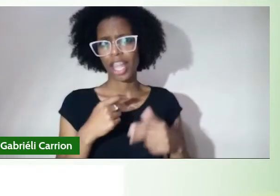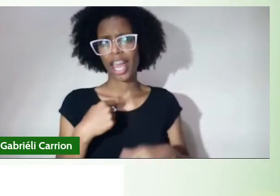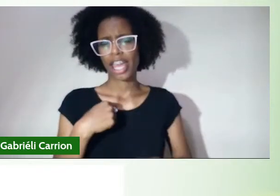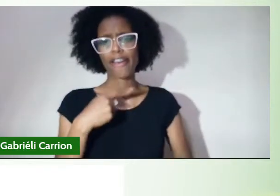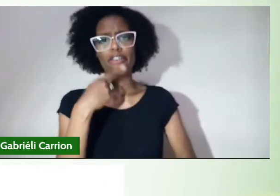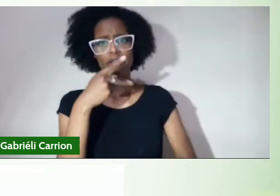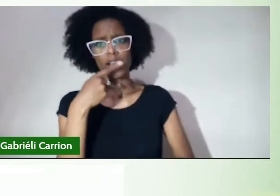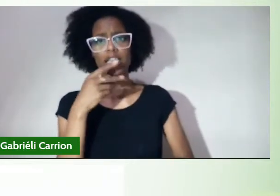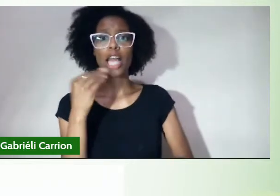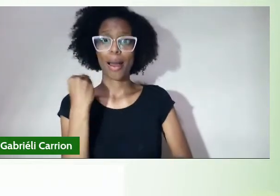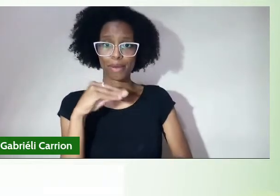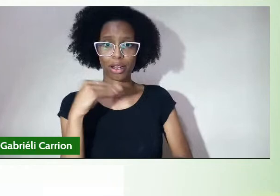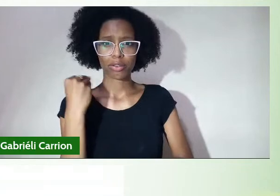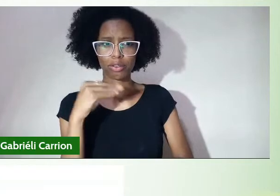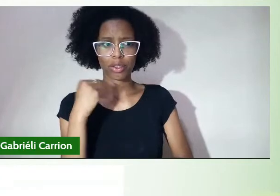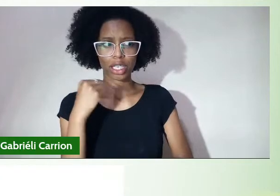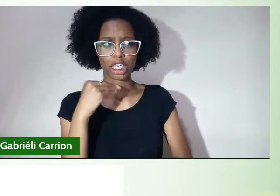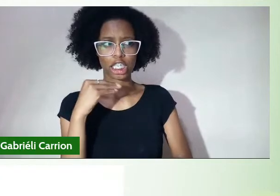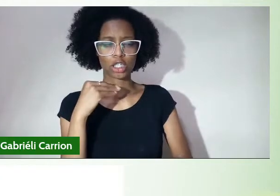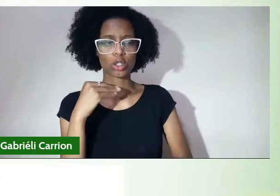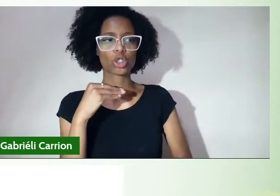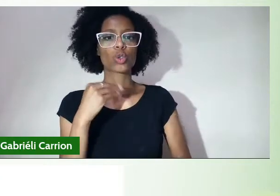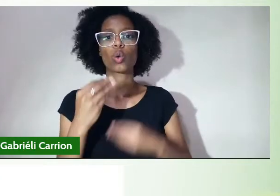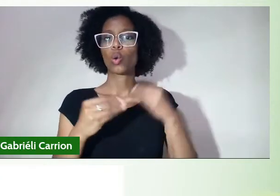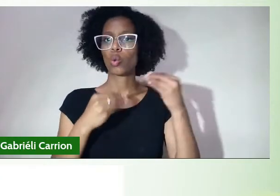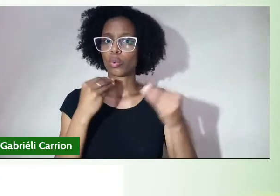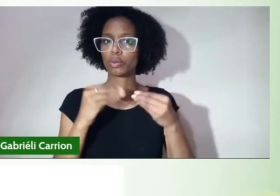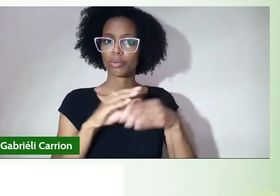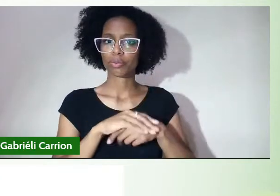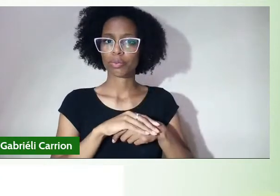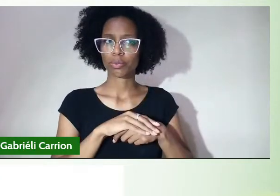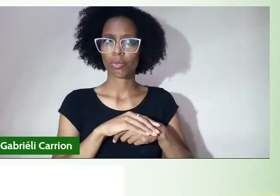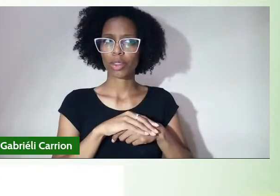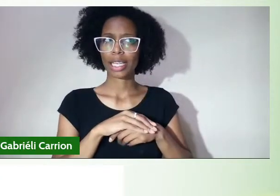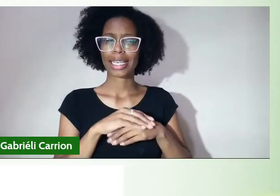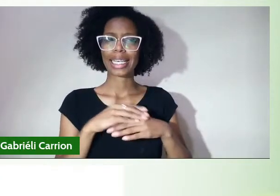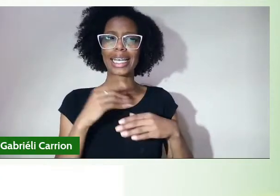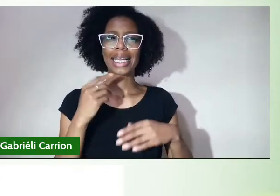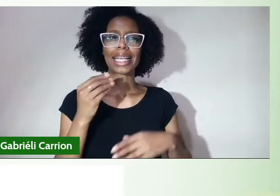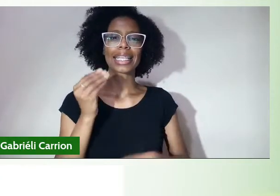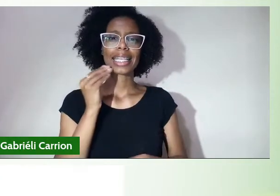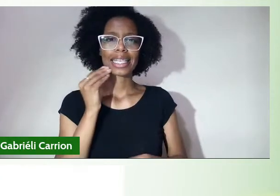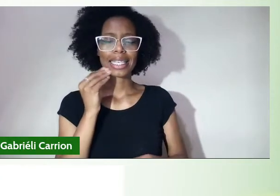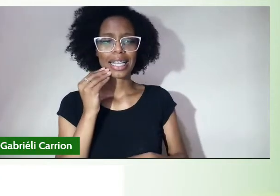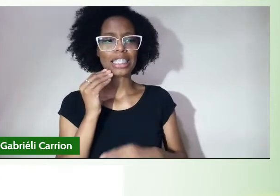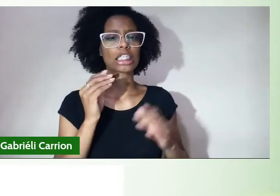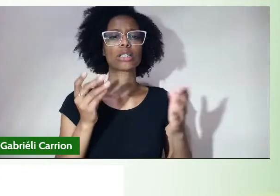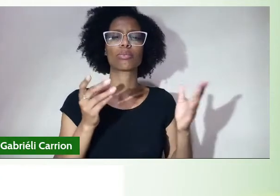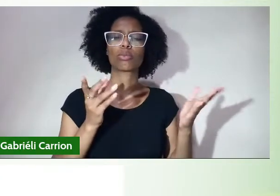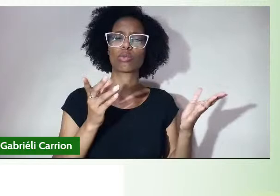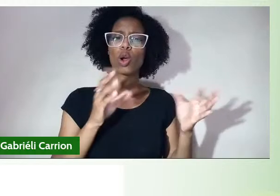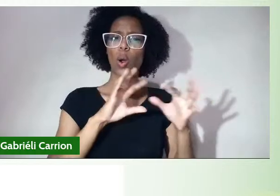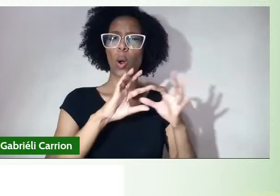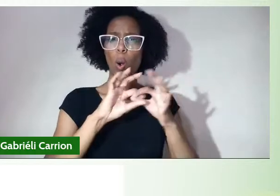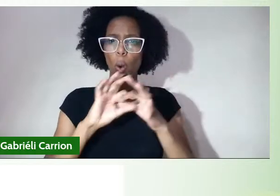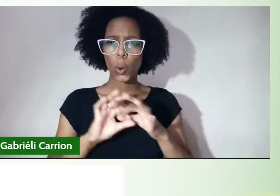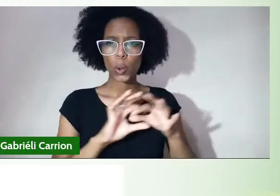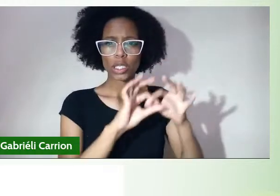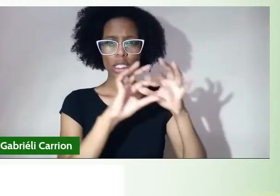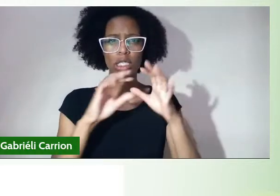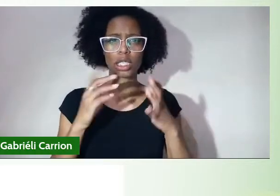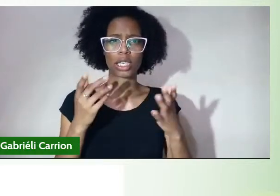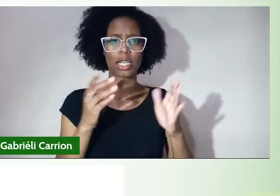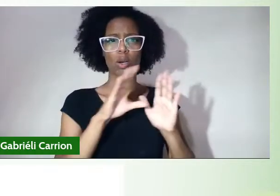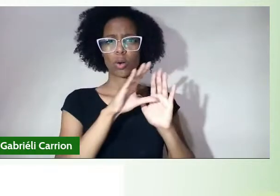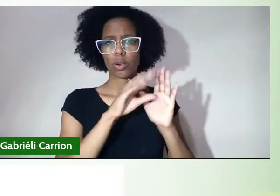aproveito a oportunidade de construir conceitos, né? Então, eu em geral, quando eu quero iniciar